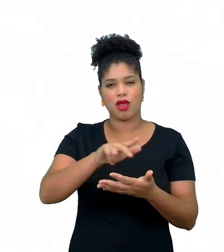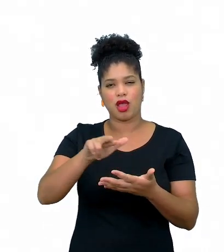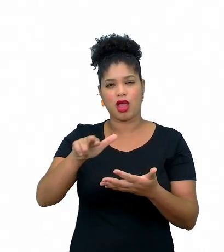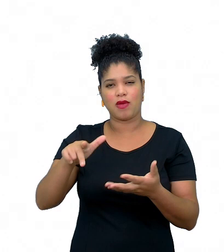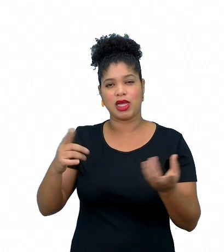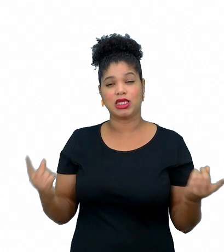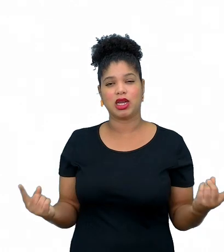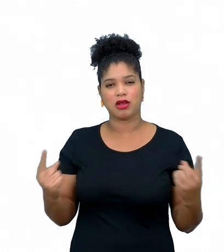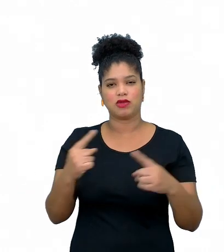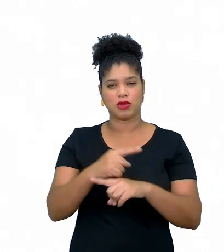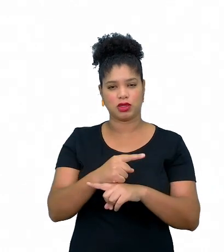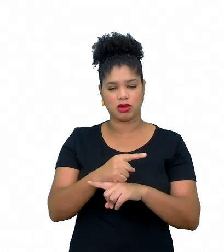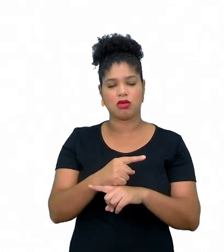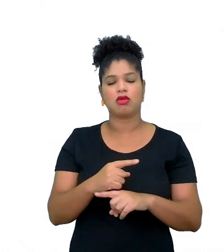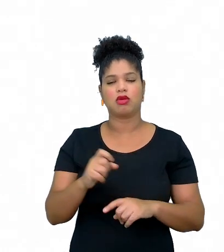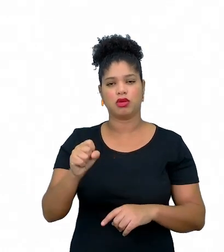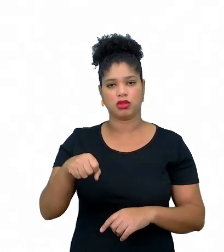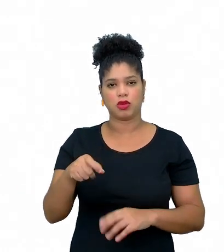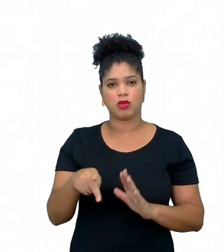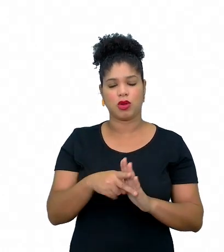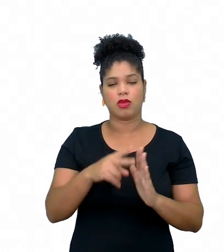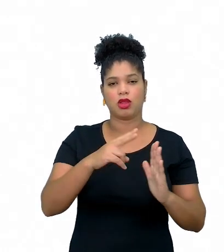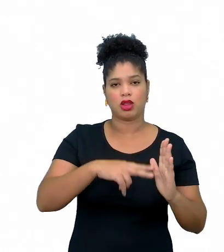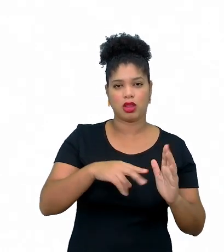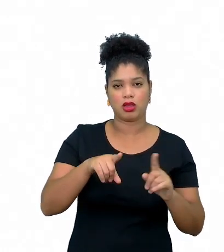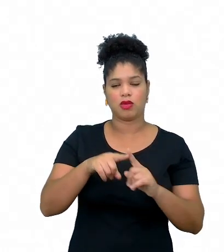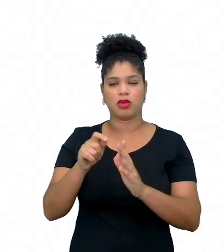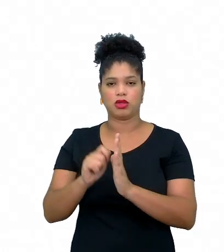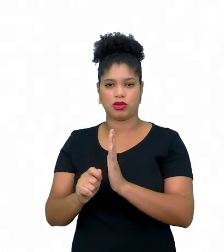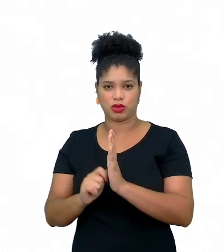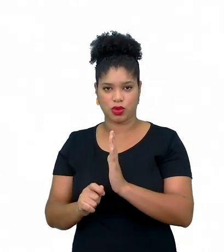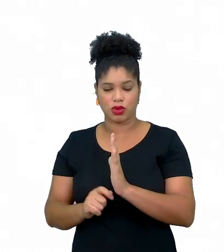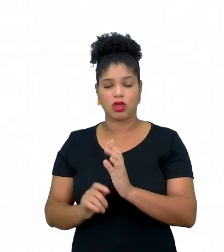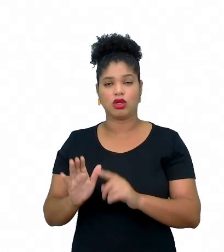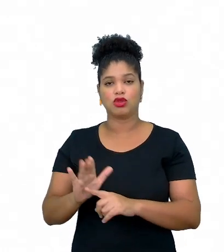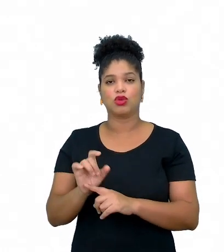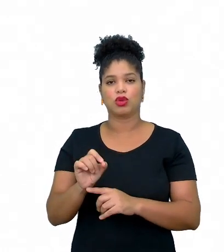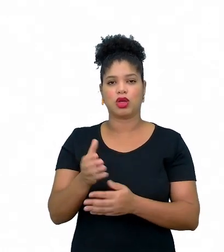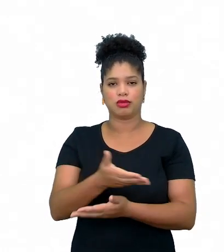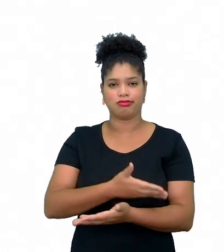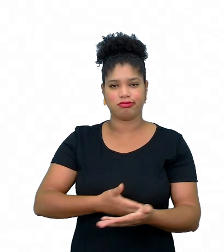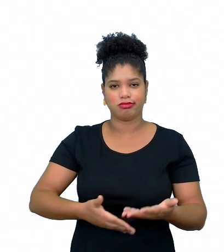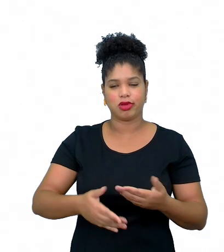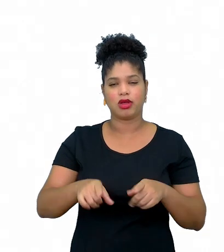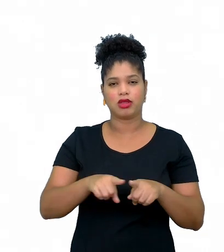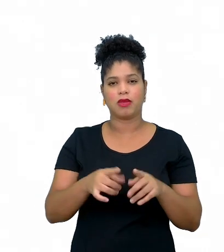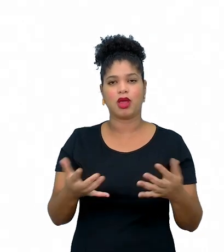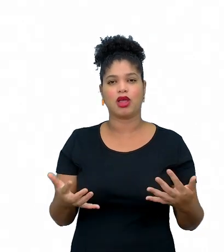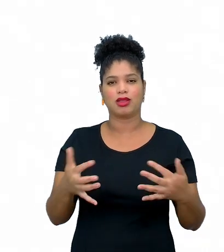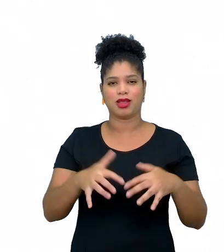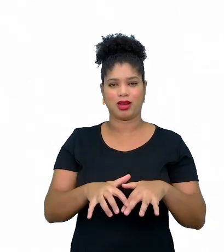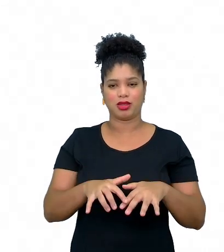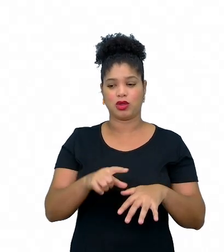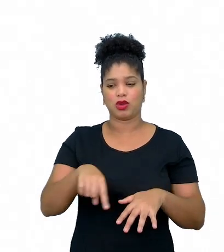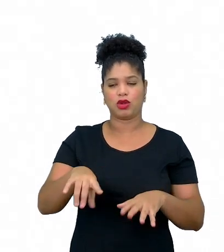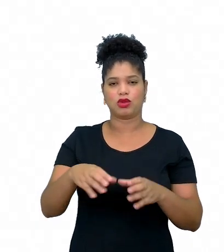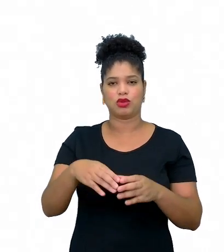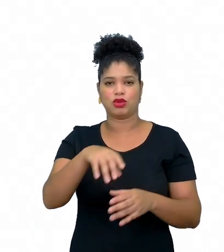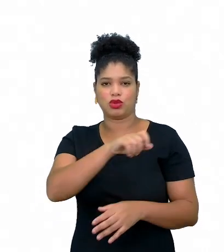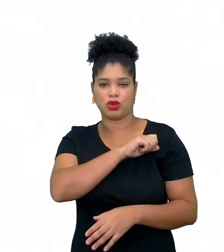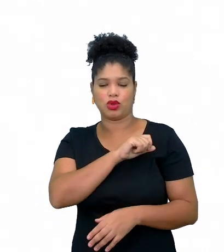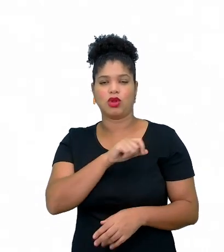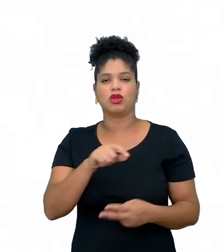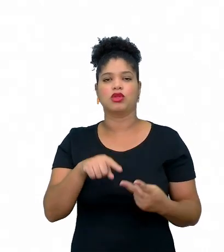da leitura e da escrita, sempre promovendo a interação e a integração entre os estudantes, professores